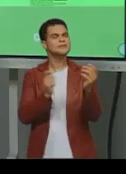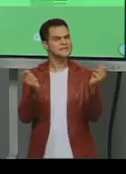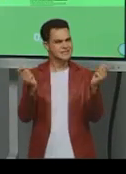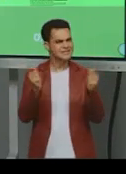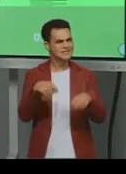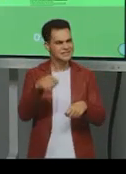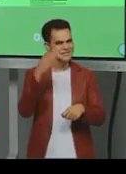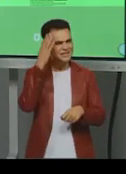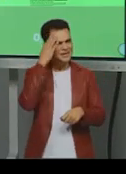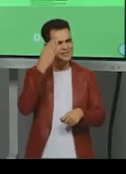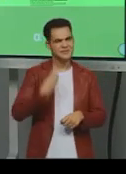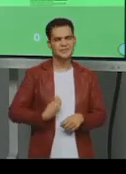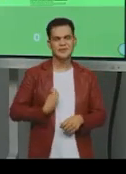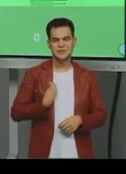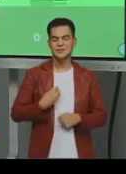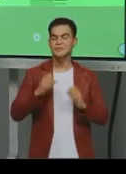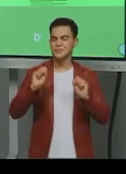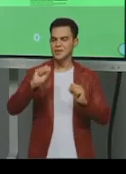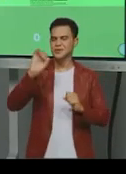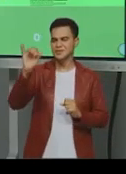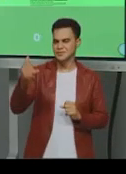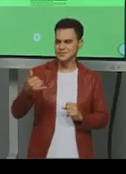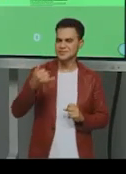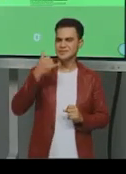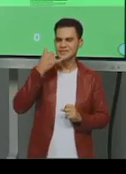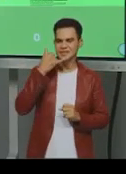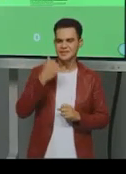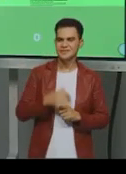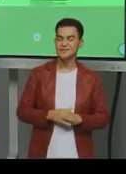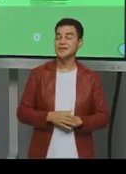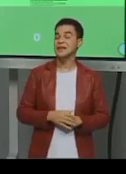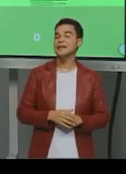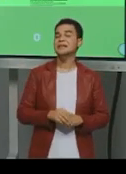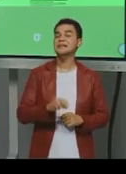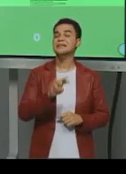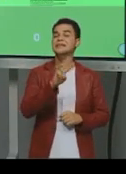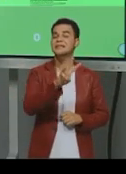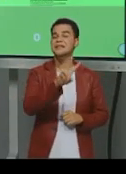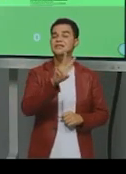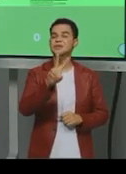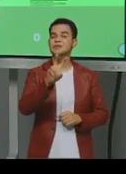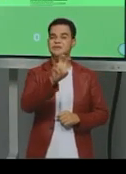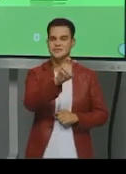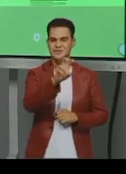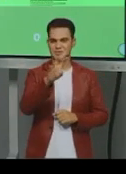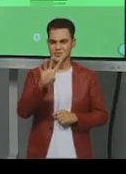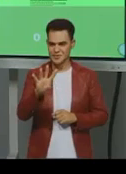participar. Ligue no nosso telefone fixo